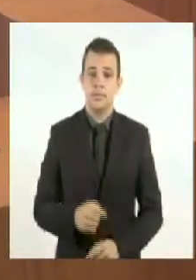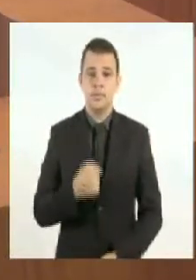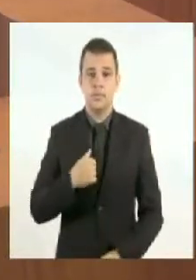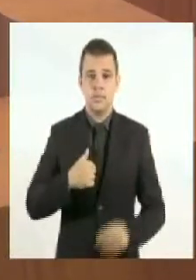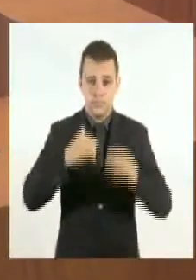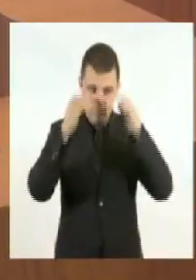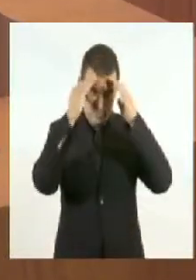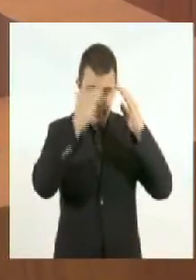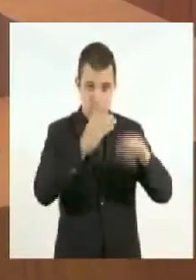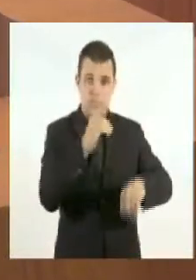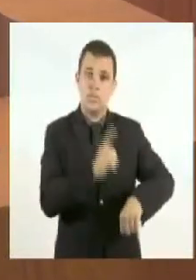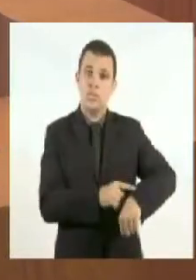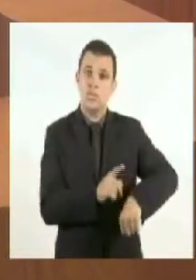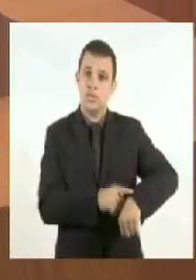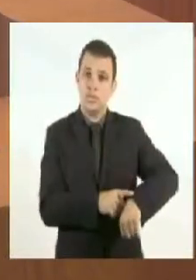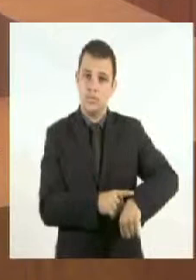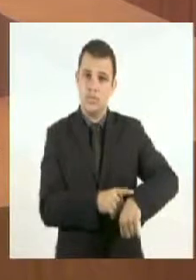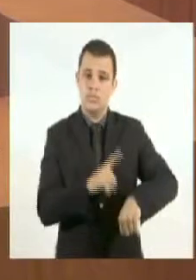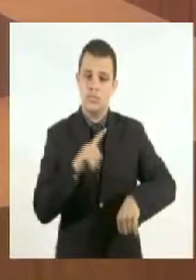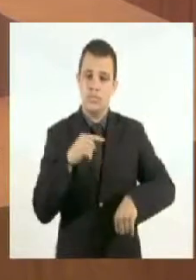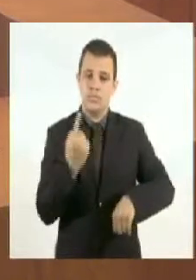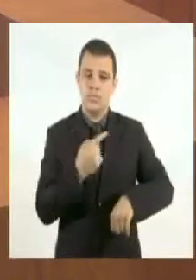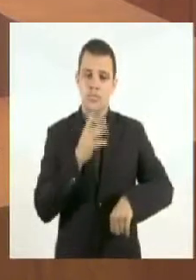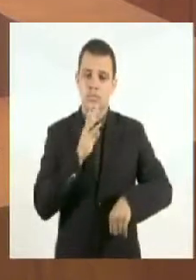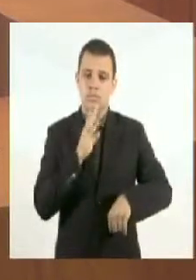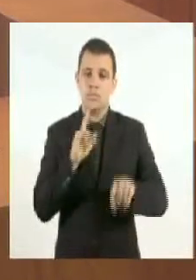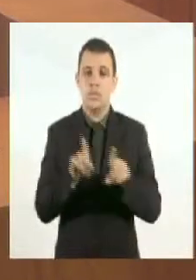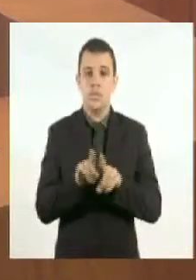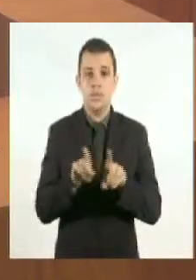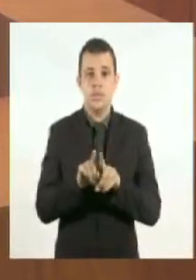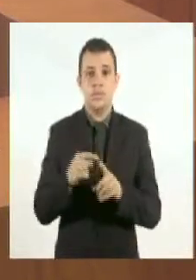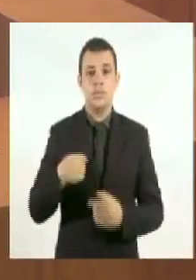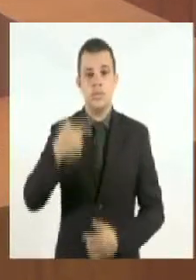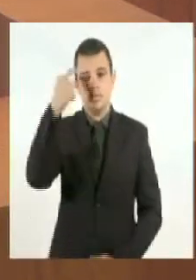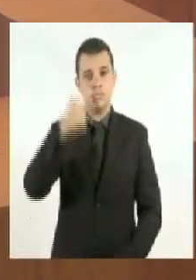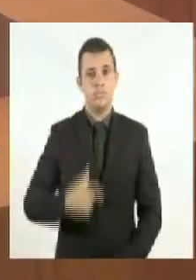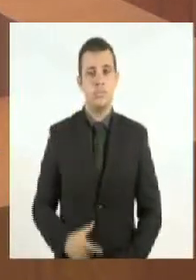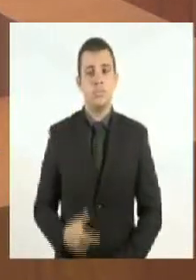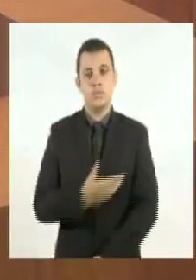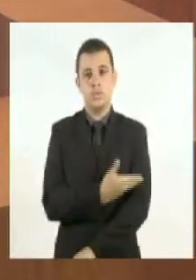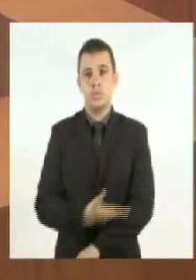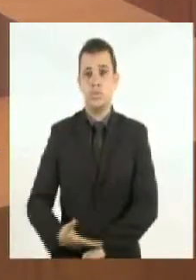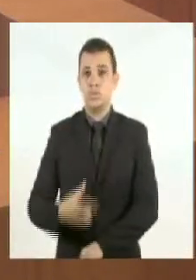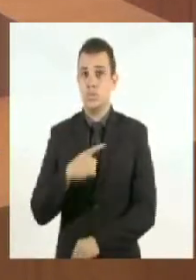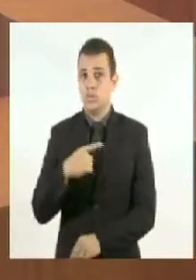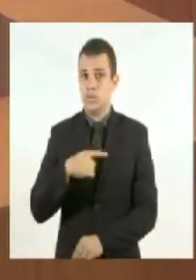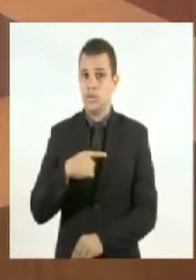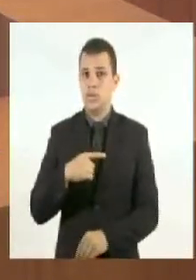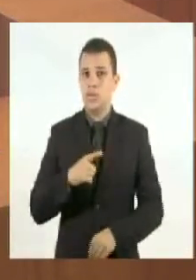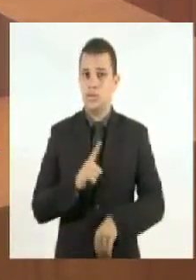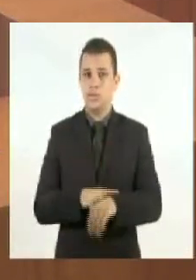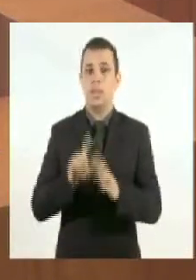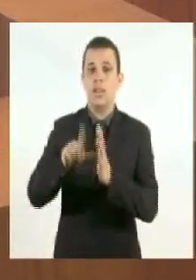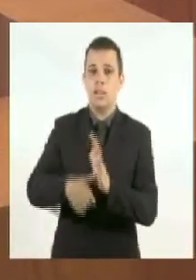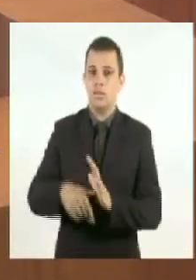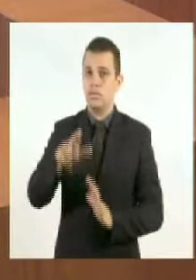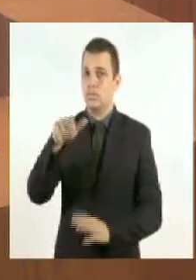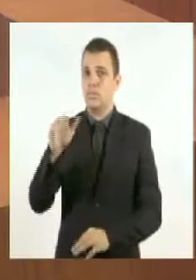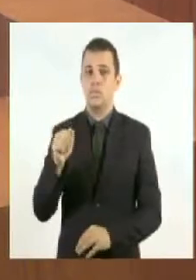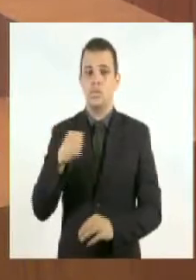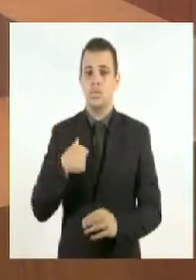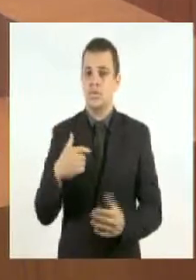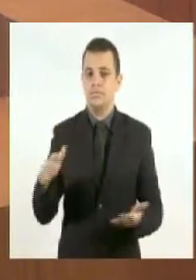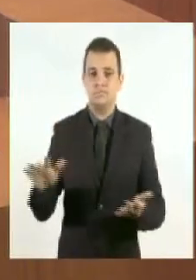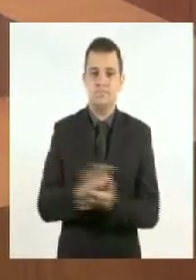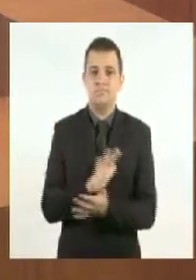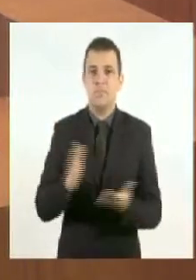tempo em que nos conhecemos e à boa impressão que tenho, que não quero destruí-la hoje, eu vou me ater a fazer esses breves comentários